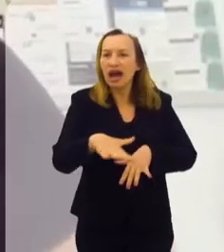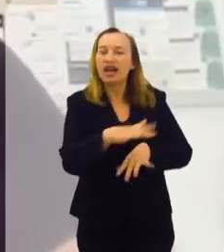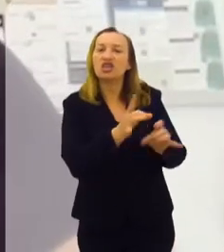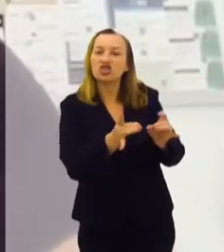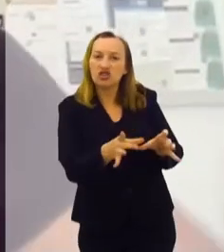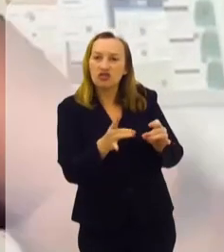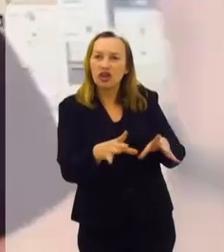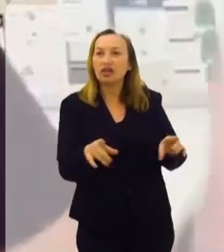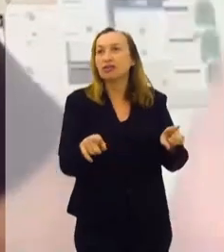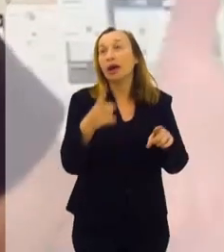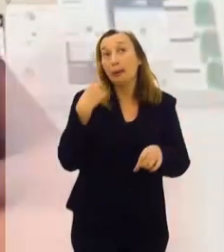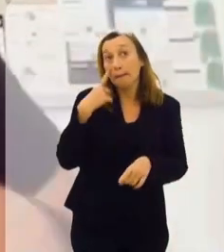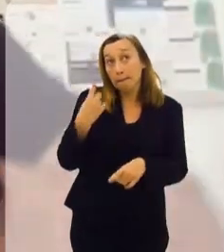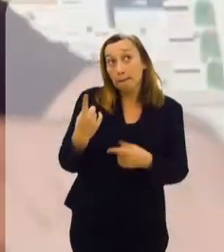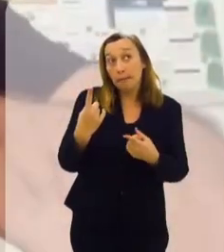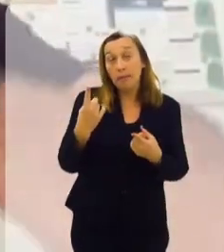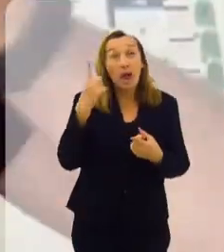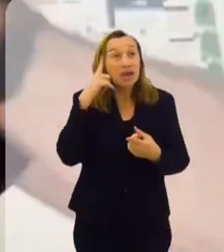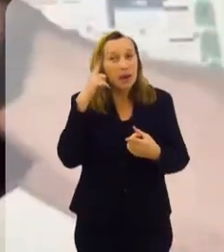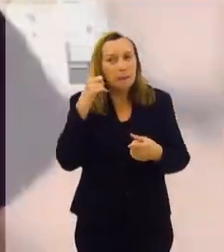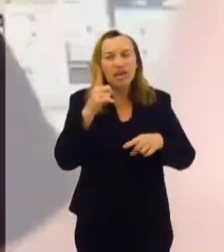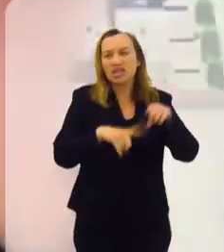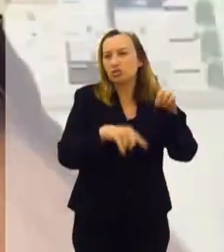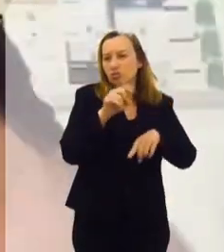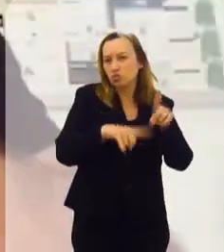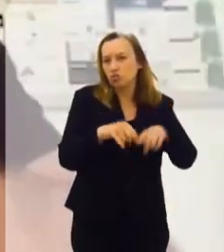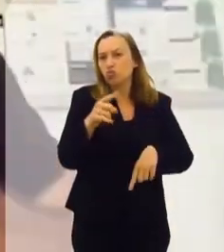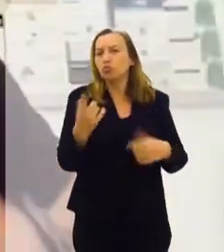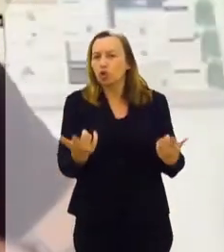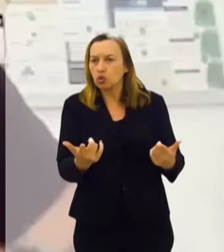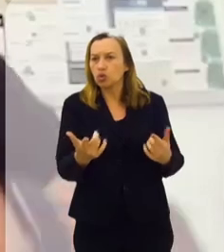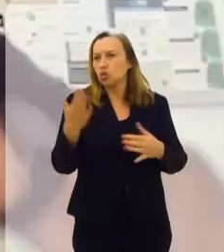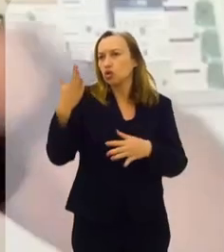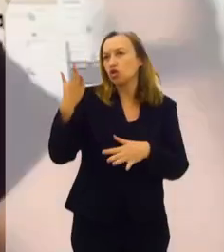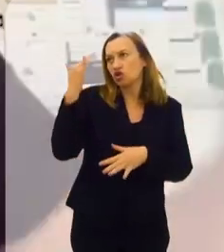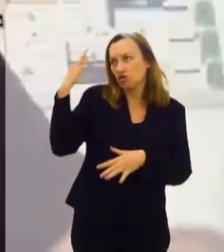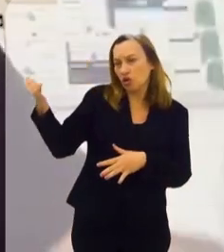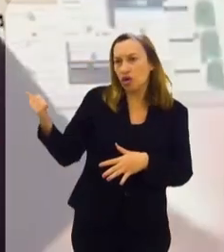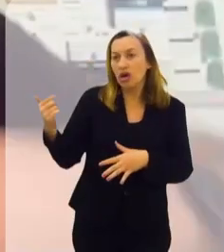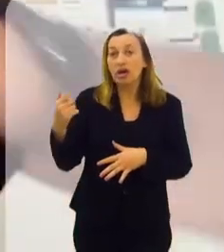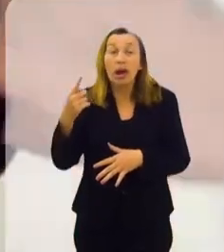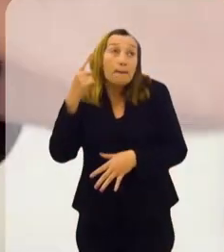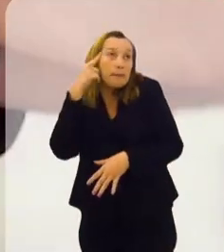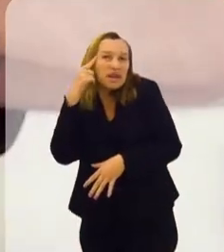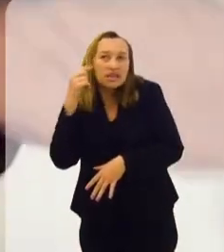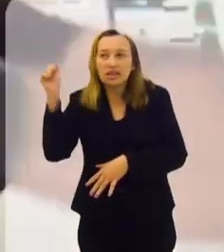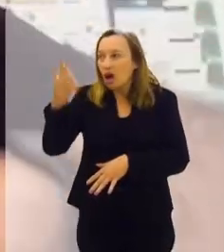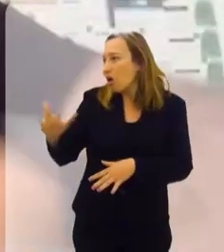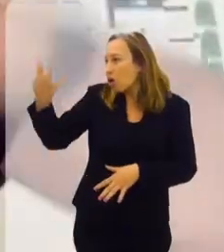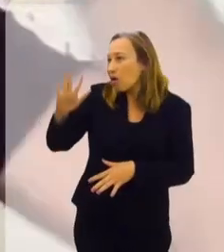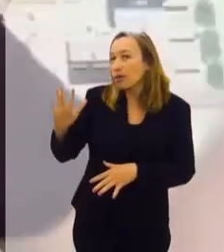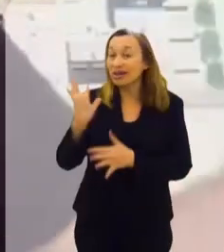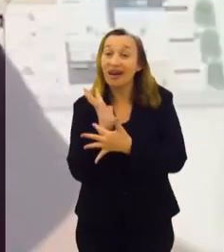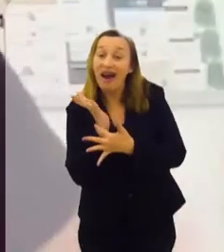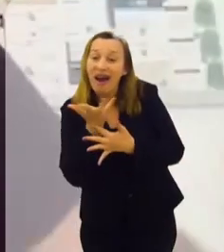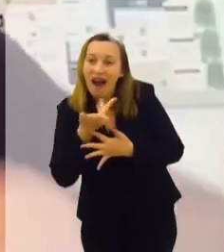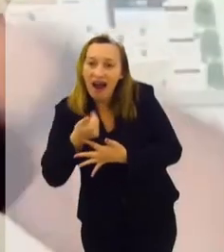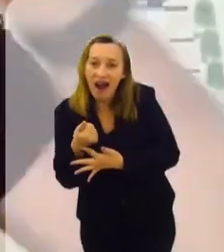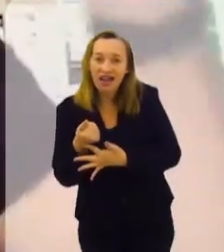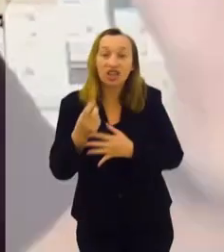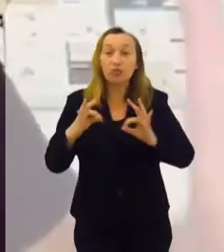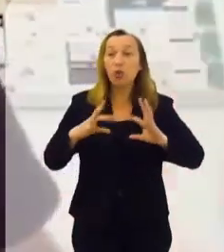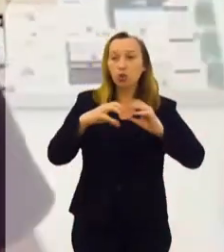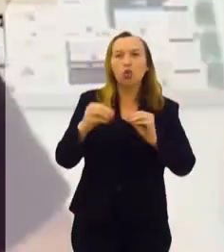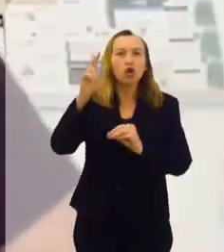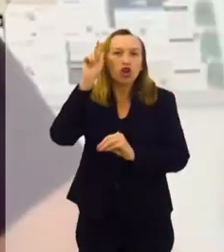luxo, né? Você pensa num artigo de luxo, você pensa diretamente na Europa, por conta da arte, por conta do Renascimento,